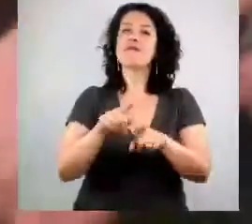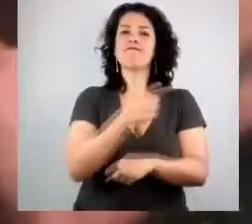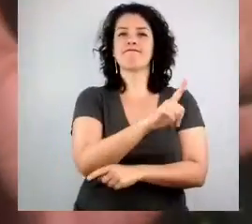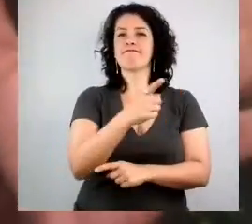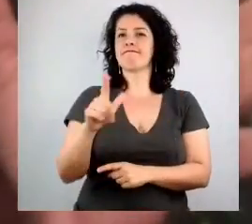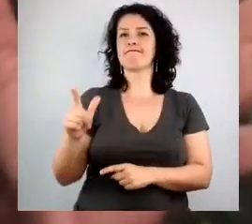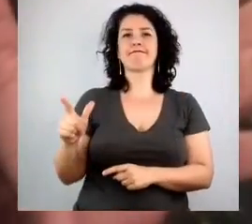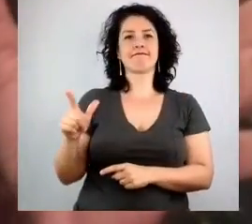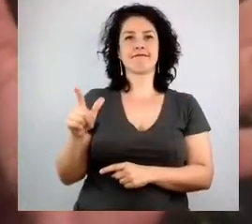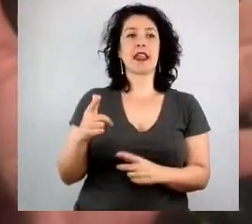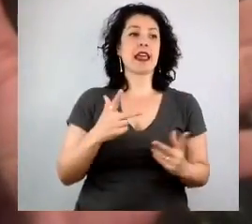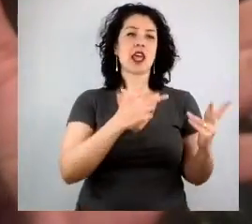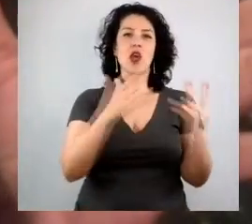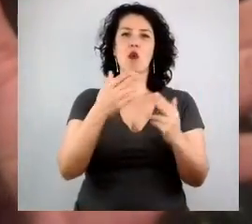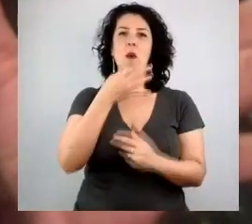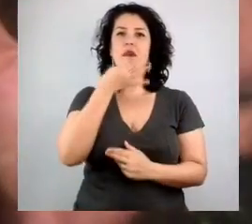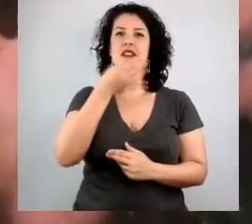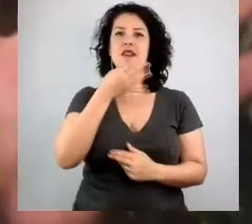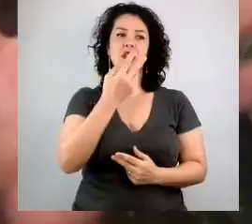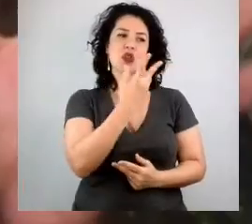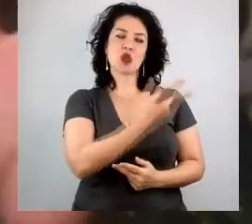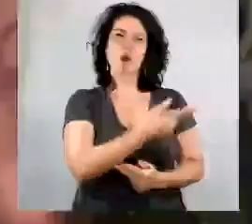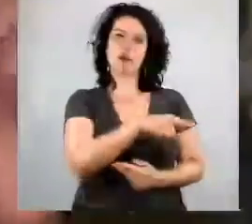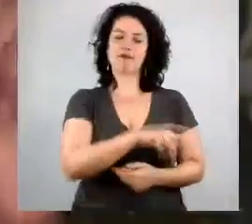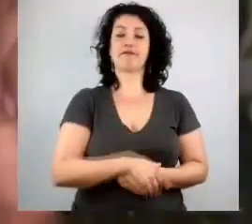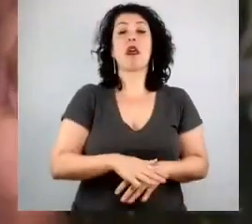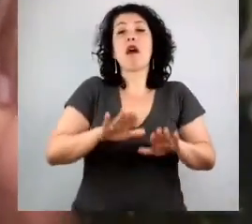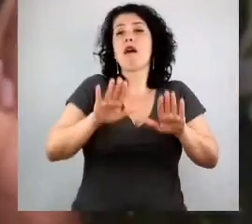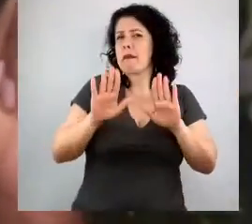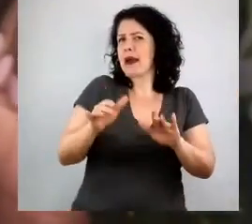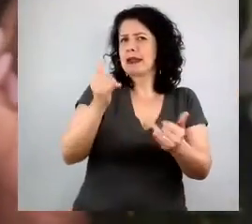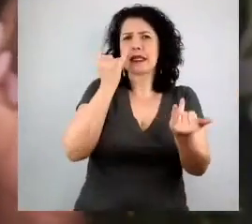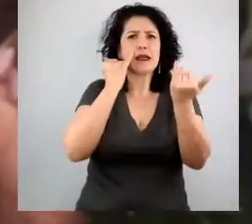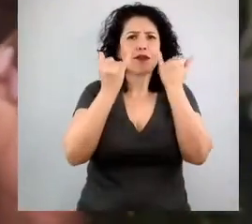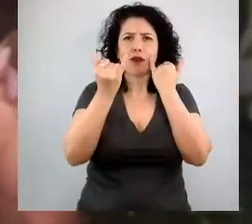Contra dados não há argumentos, né, gente? Então, vamos lá.